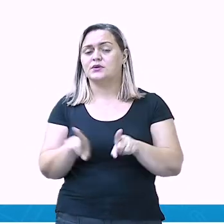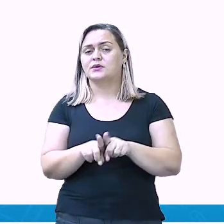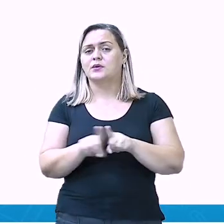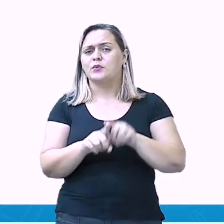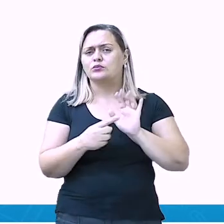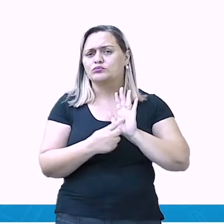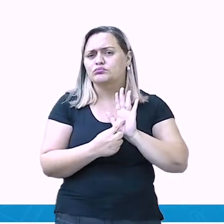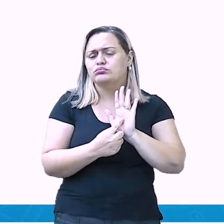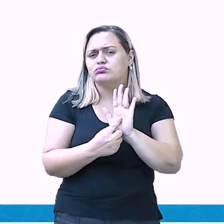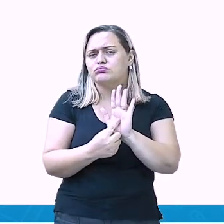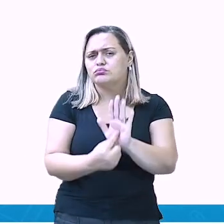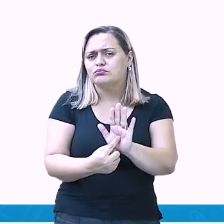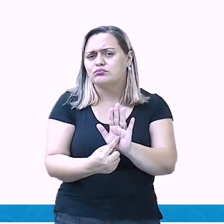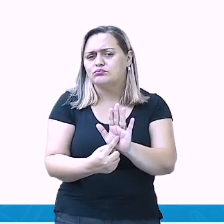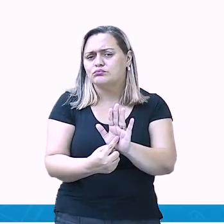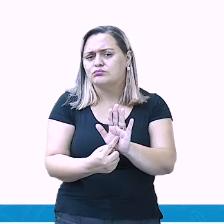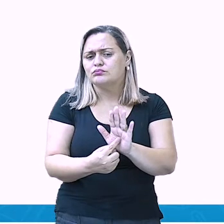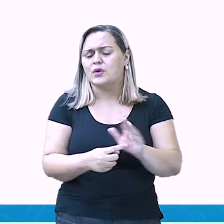orientação,